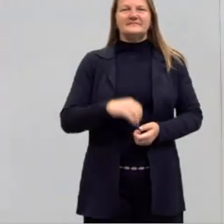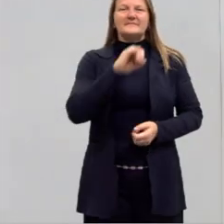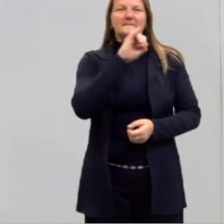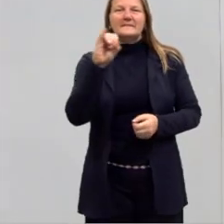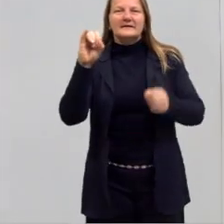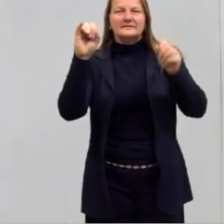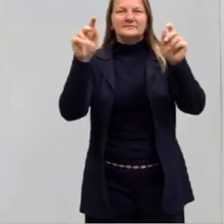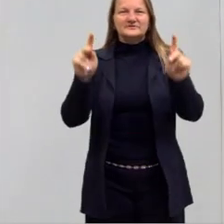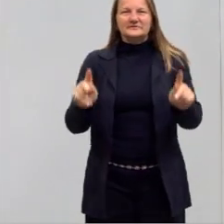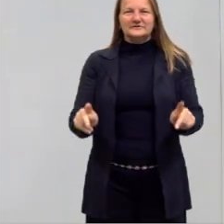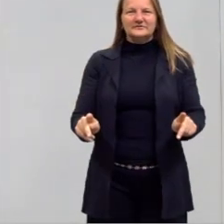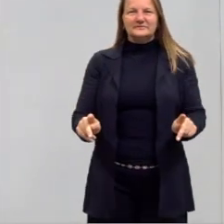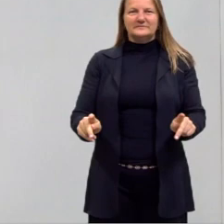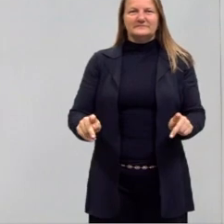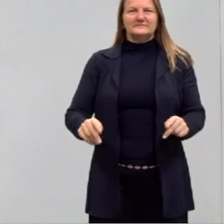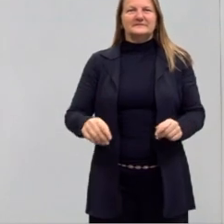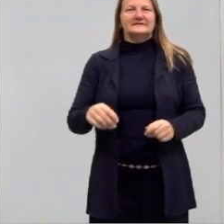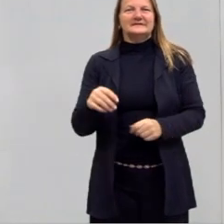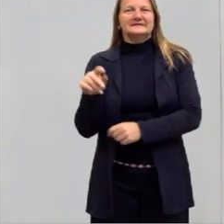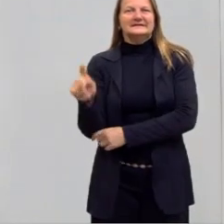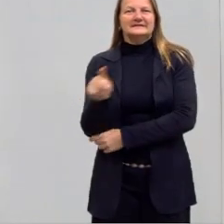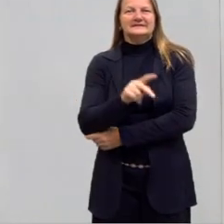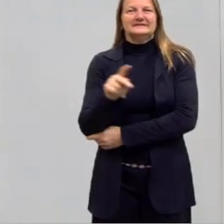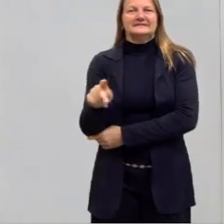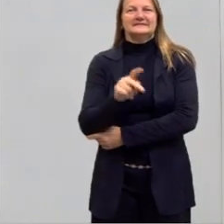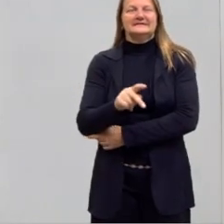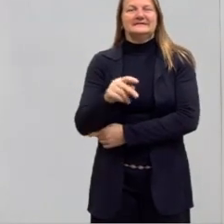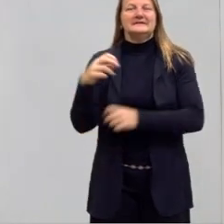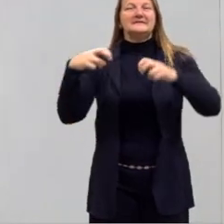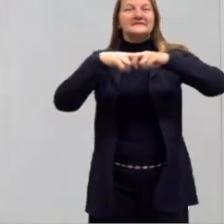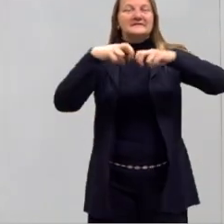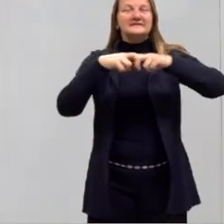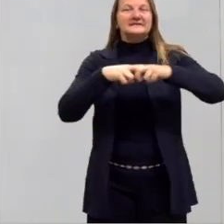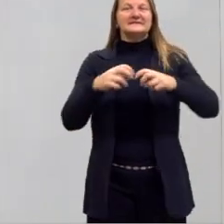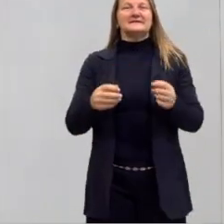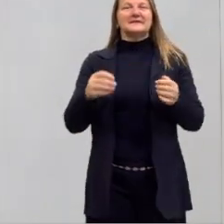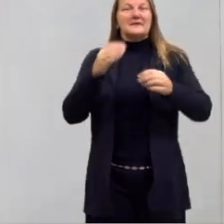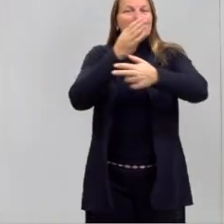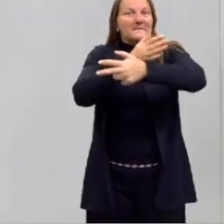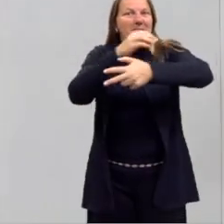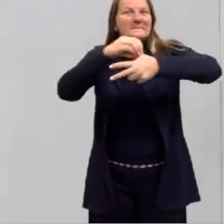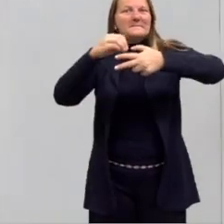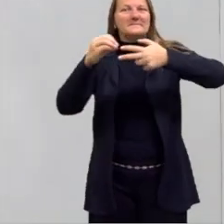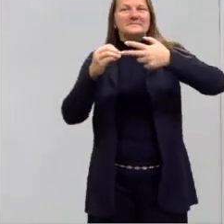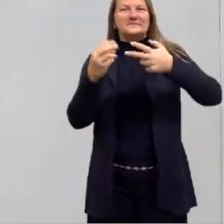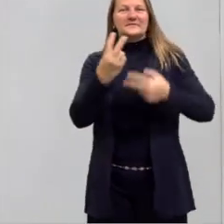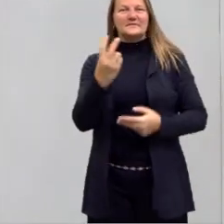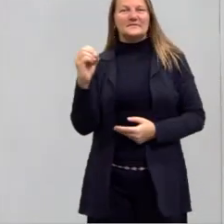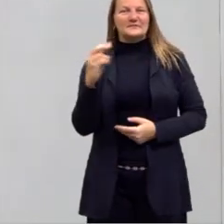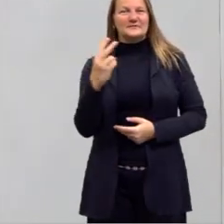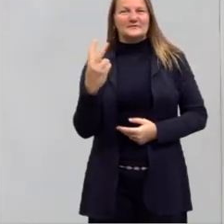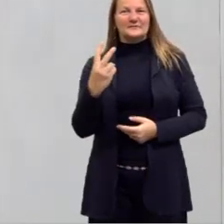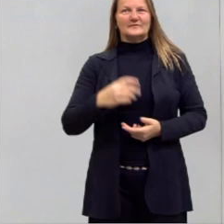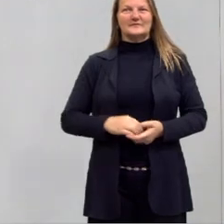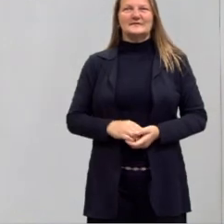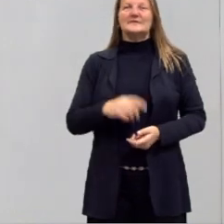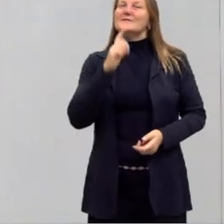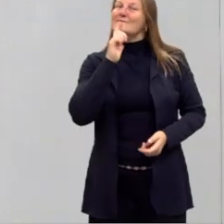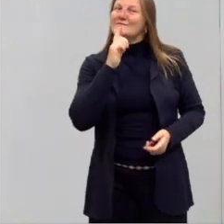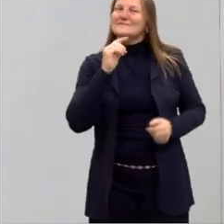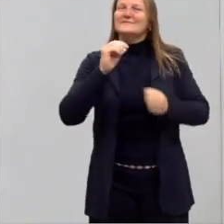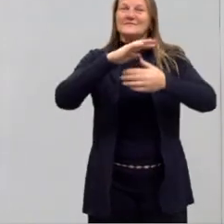o Olá pessoal Eu me chamo Larissa e só professora de física do pré-enem 2022 Esse é o meu sinal em Libras